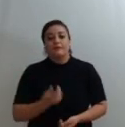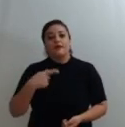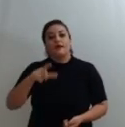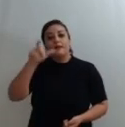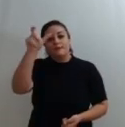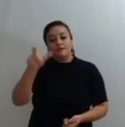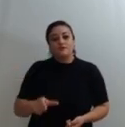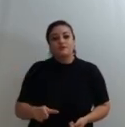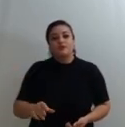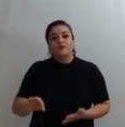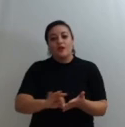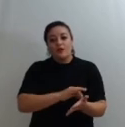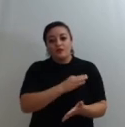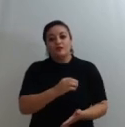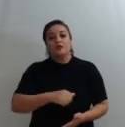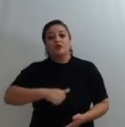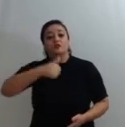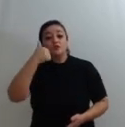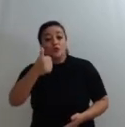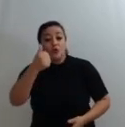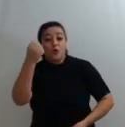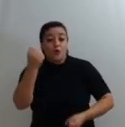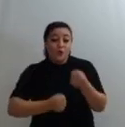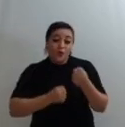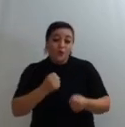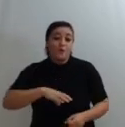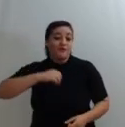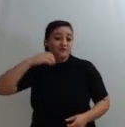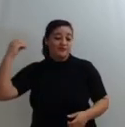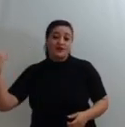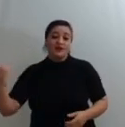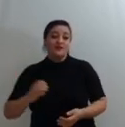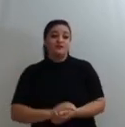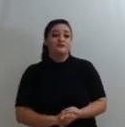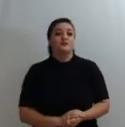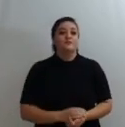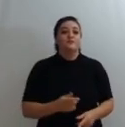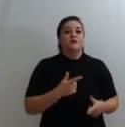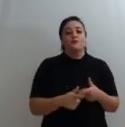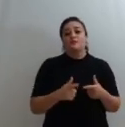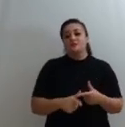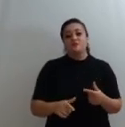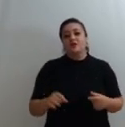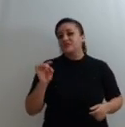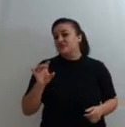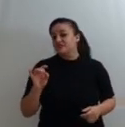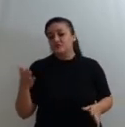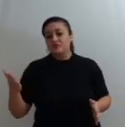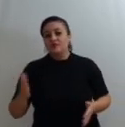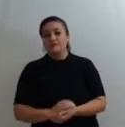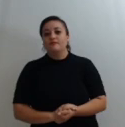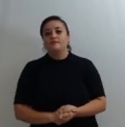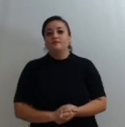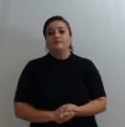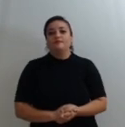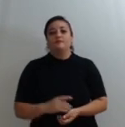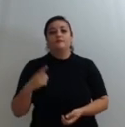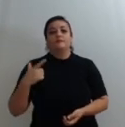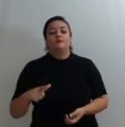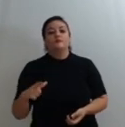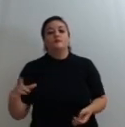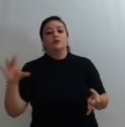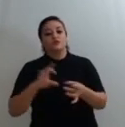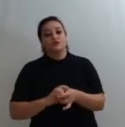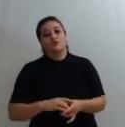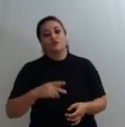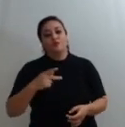para um único ato de transporte, uma situação episódica, e que, portanto, não integra a organização criminosa.